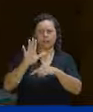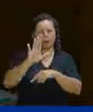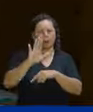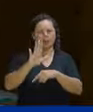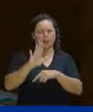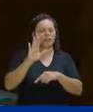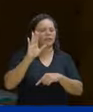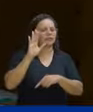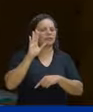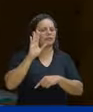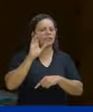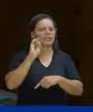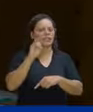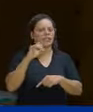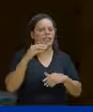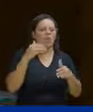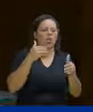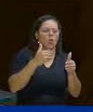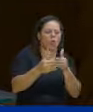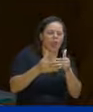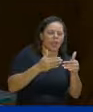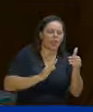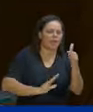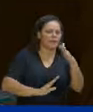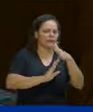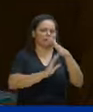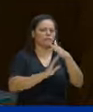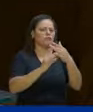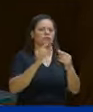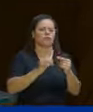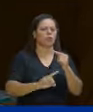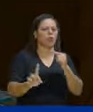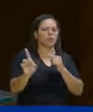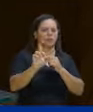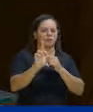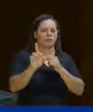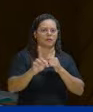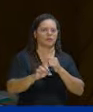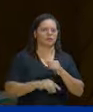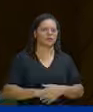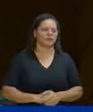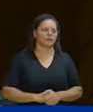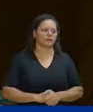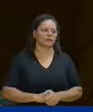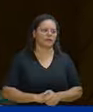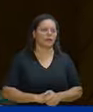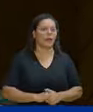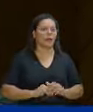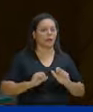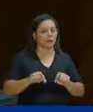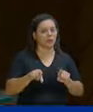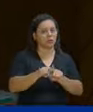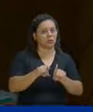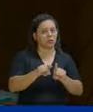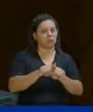estão sujeitas a qualquer limitação ou teto. Isso é reforçado pelos